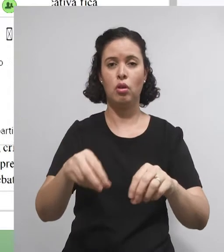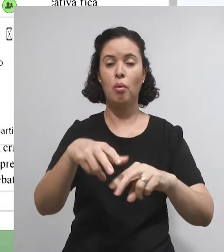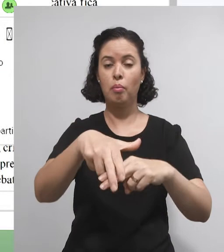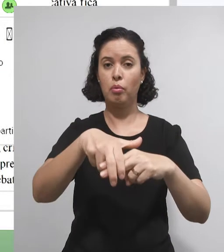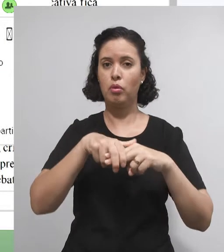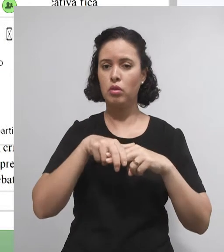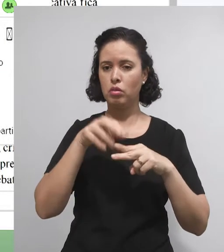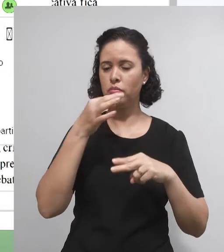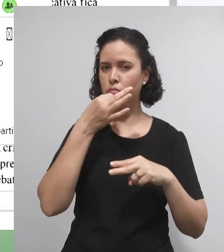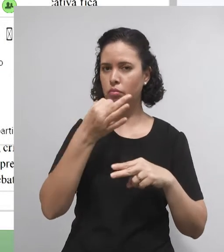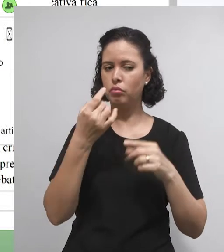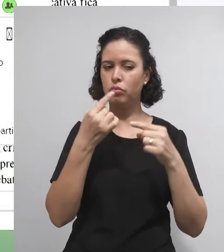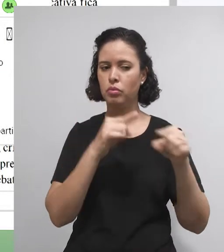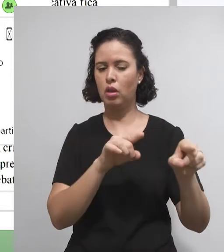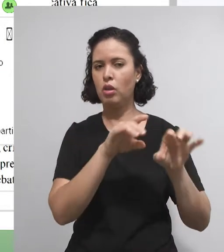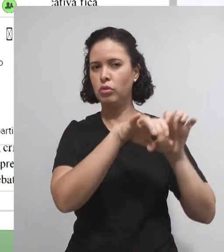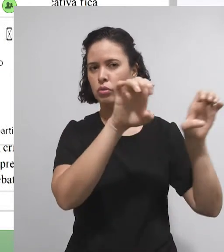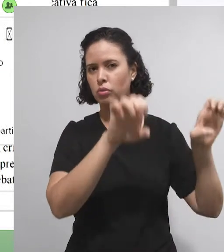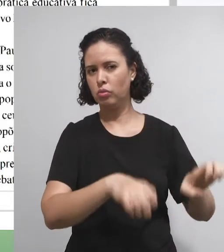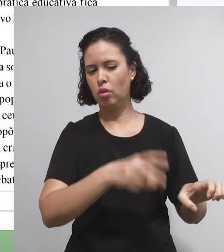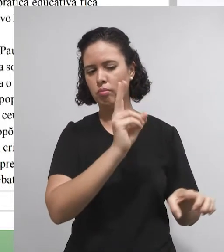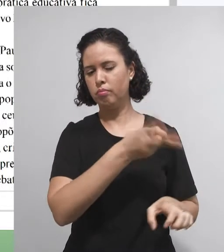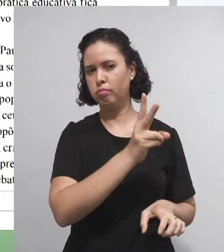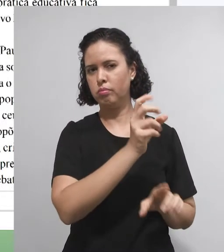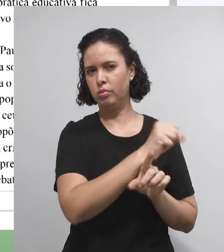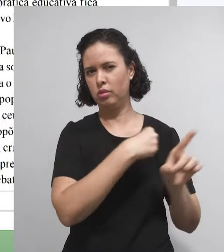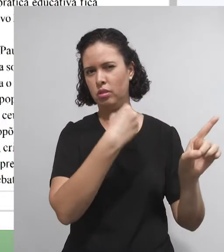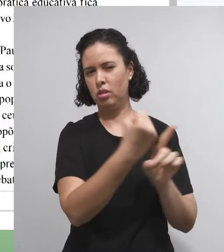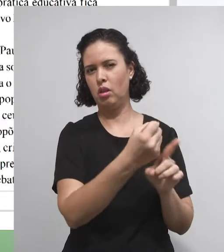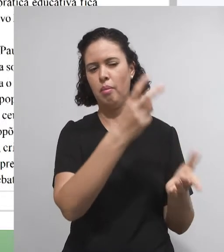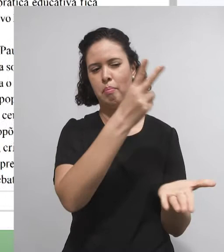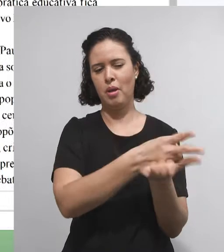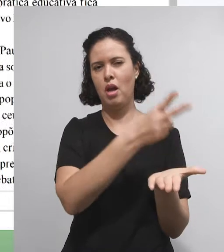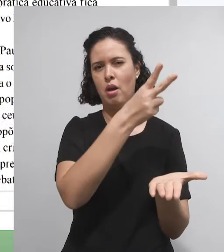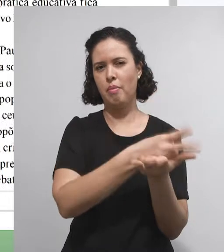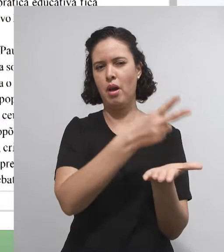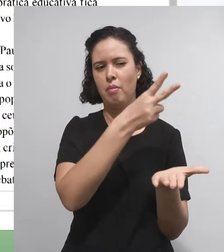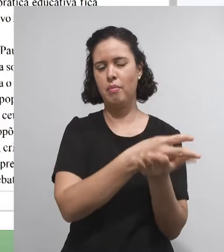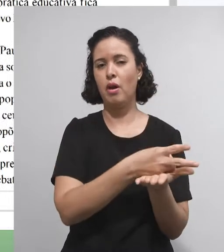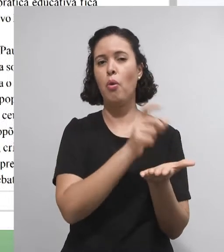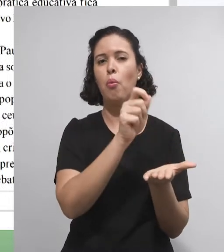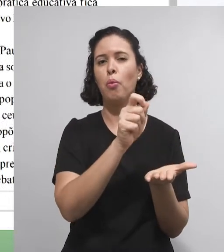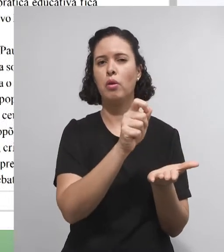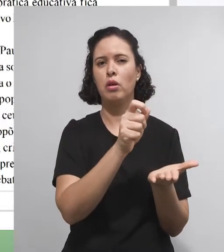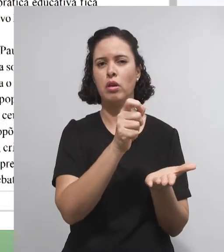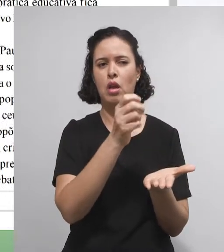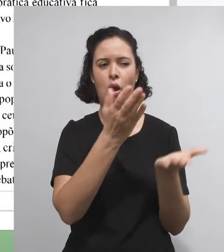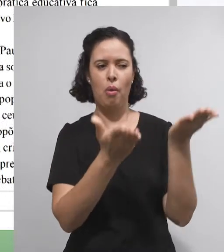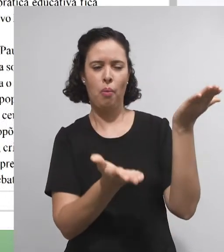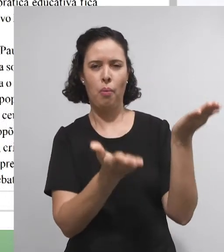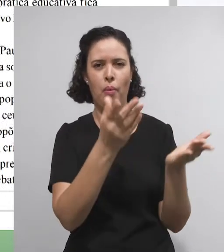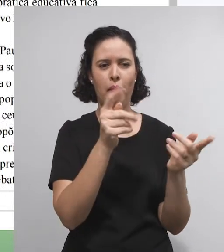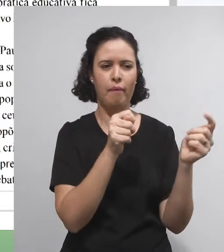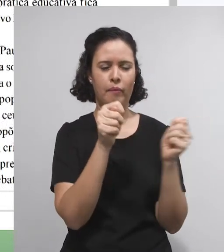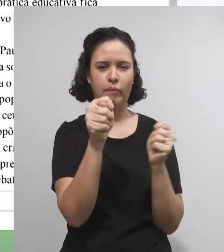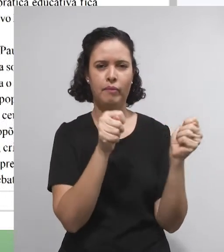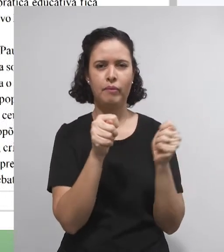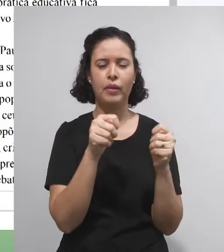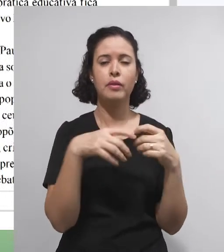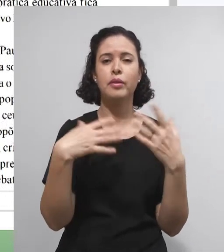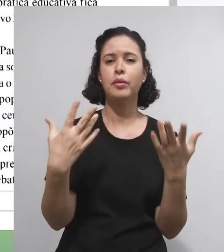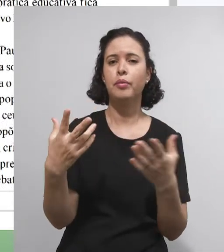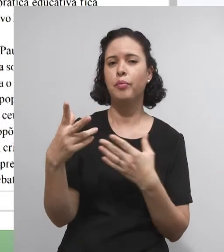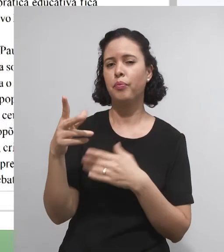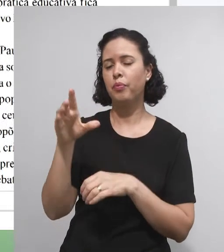crítica aí a essa estrutura, porque é uma estrutura que visa a manutenção. Então, na